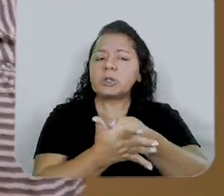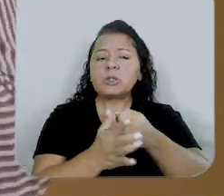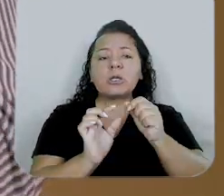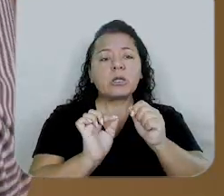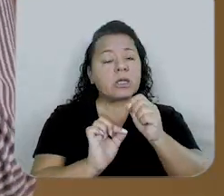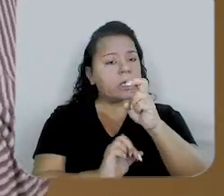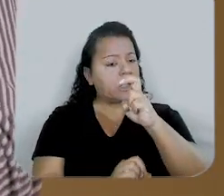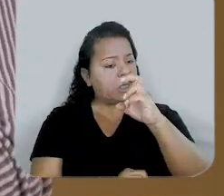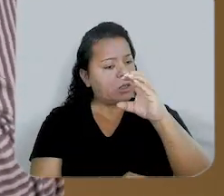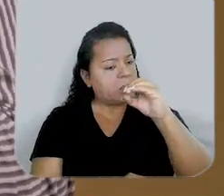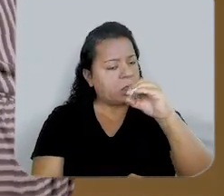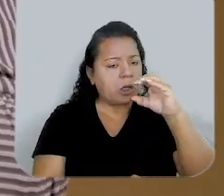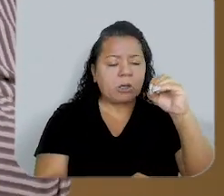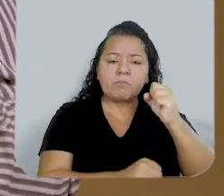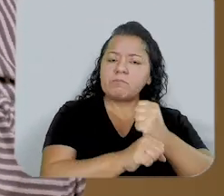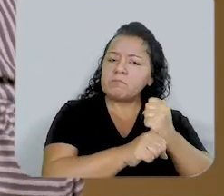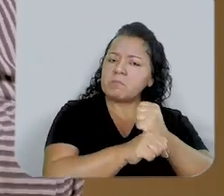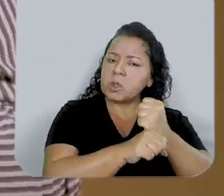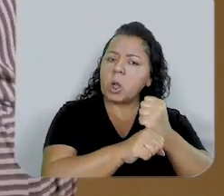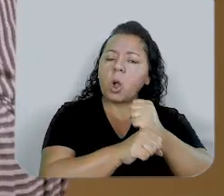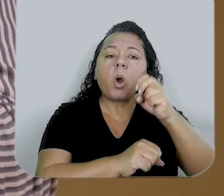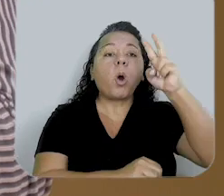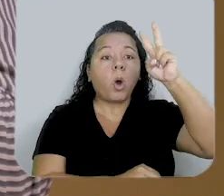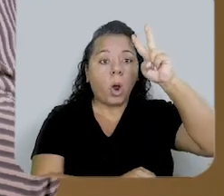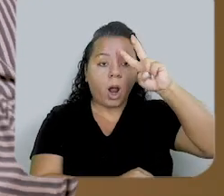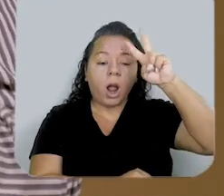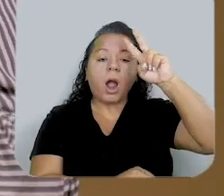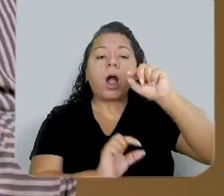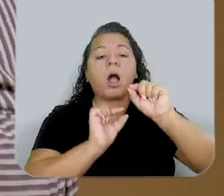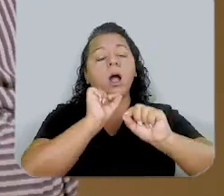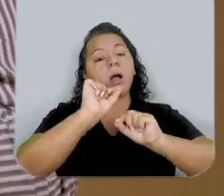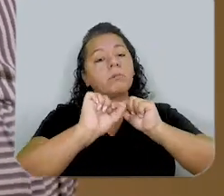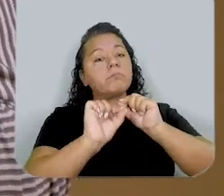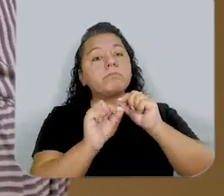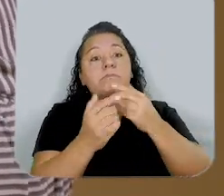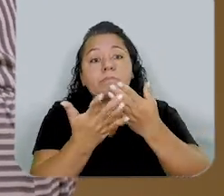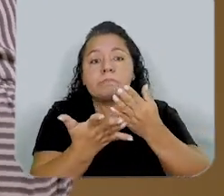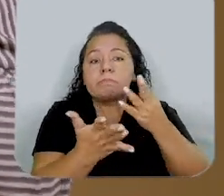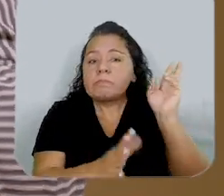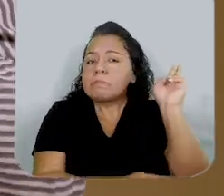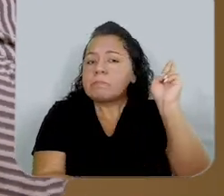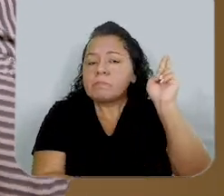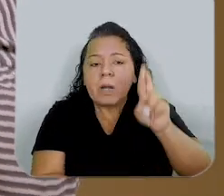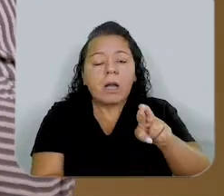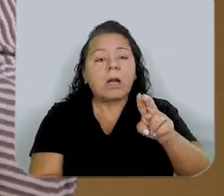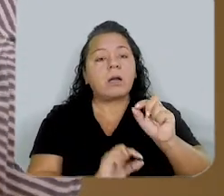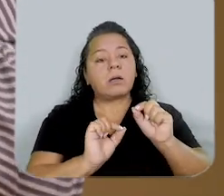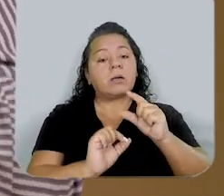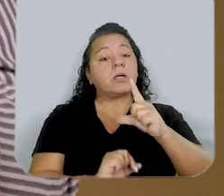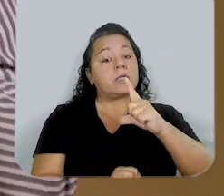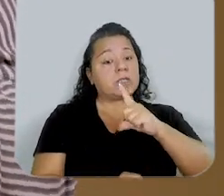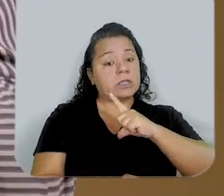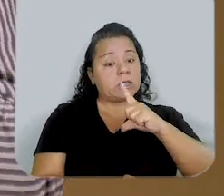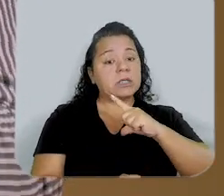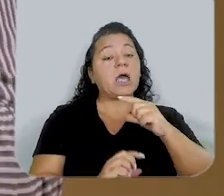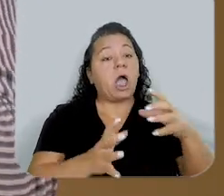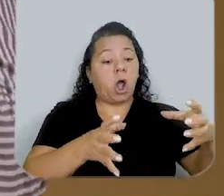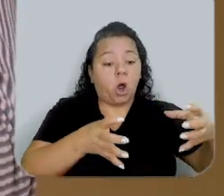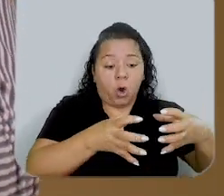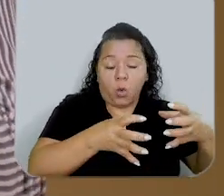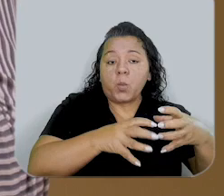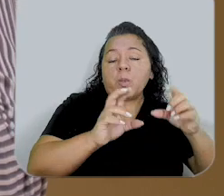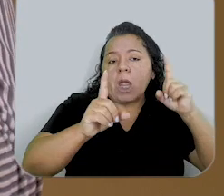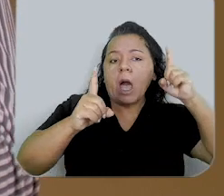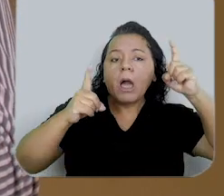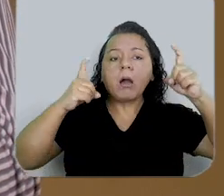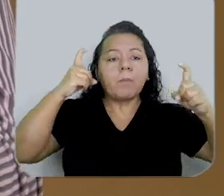ainda reproduzimos isso de forma quase que irracional, mas que existe já um grupo da sociedade preocupado